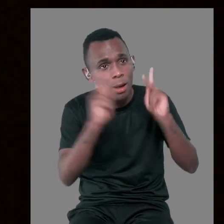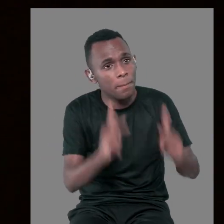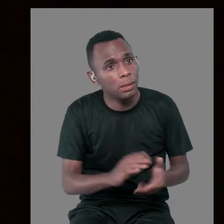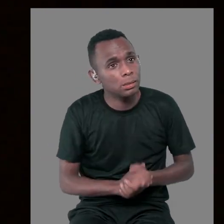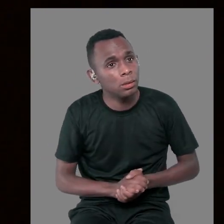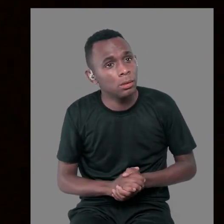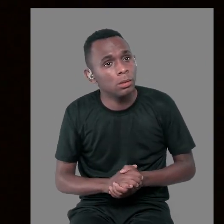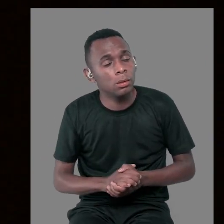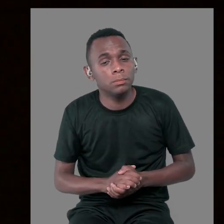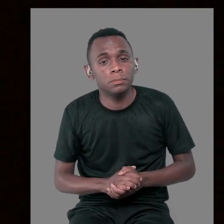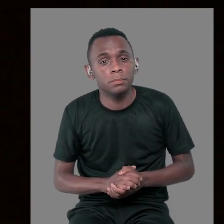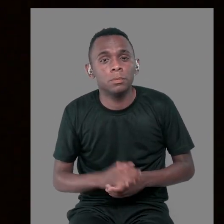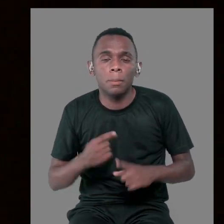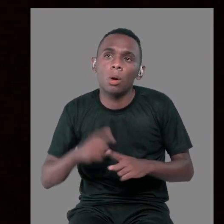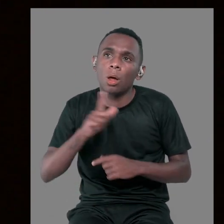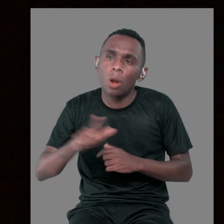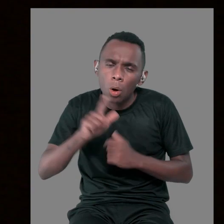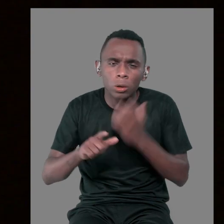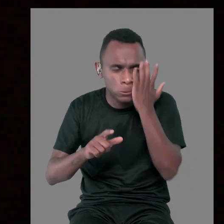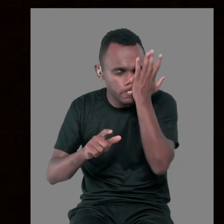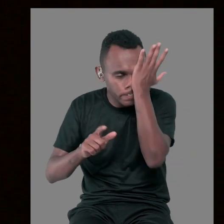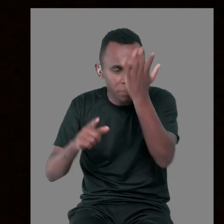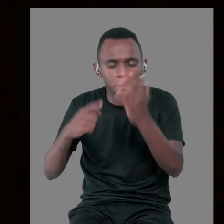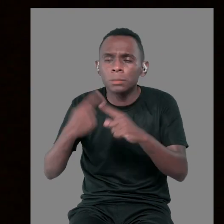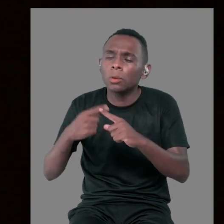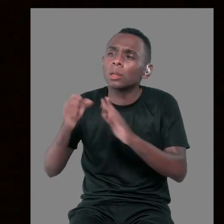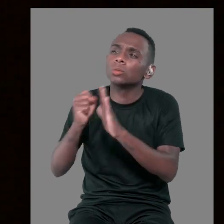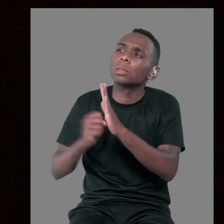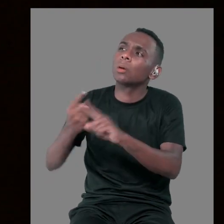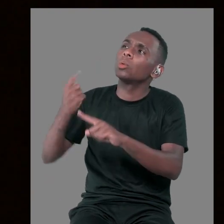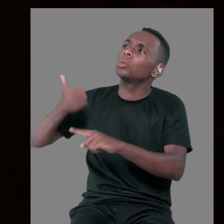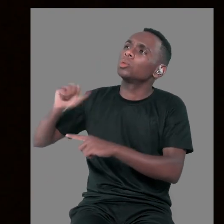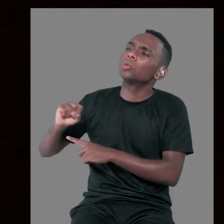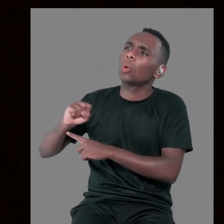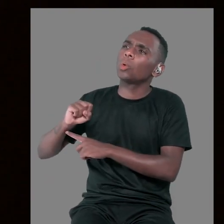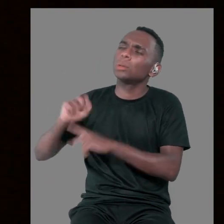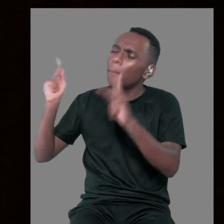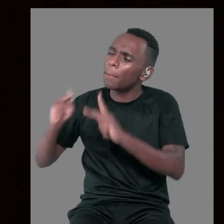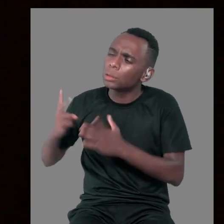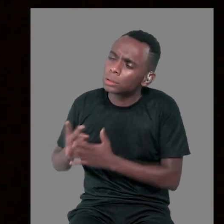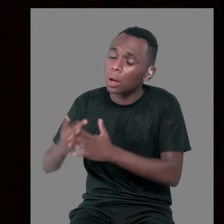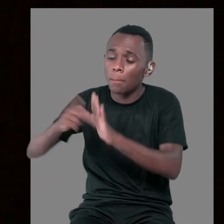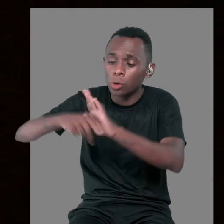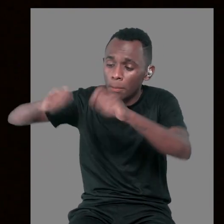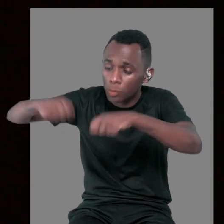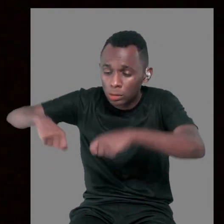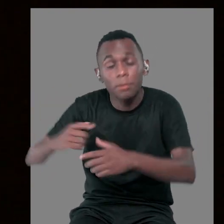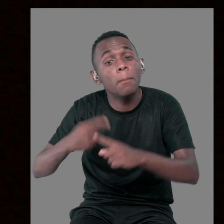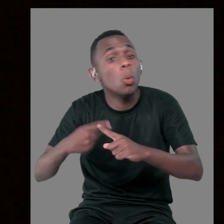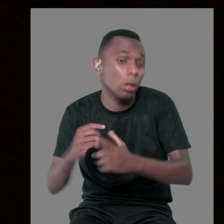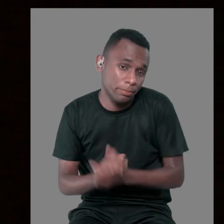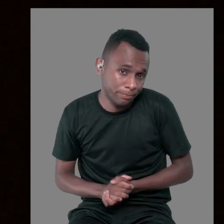que nós... Por que no século XVIII os projetos, né, de paz perpétua foram possíveis? Né? É